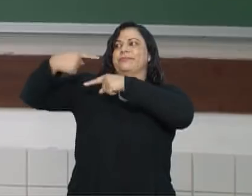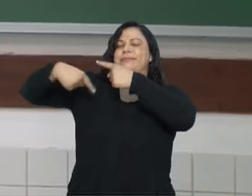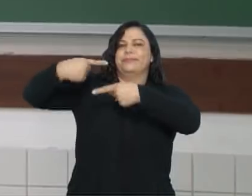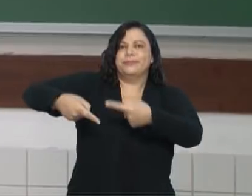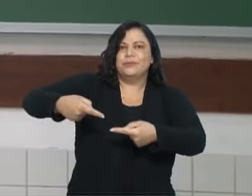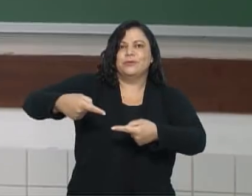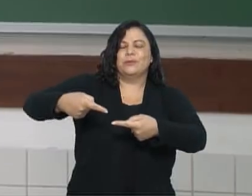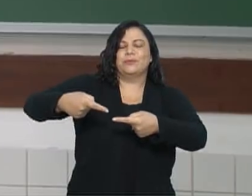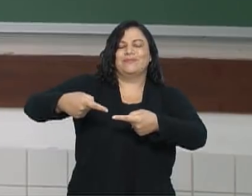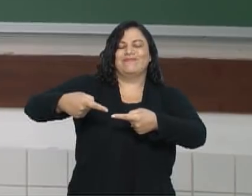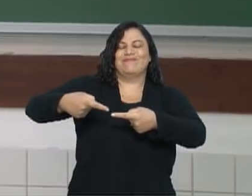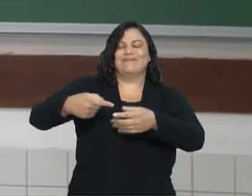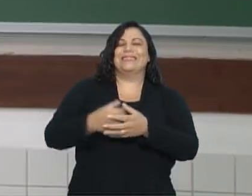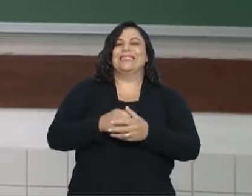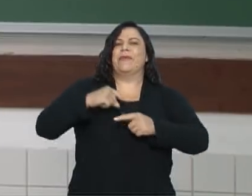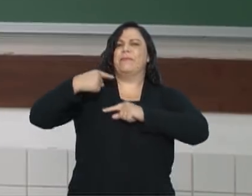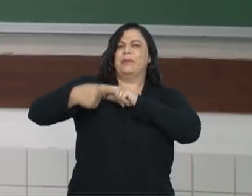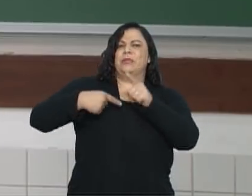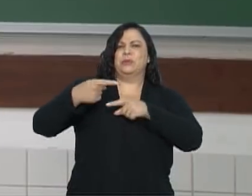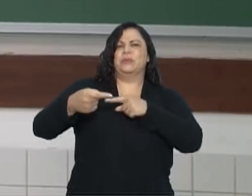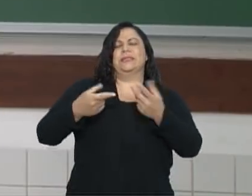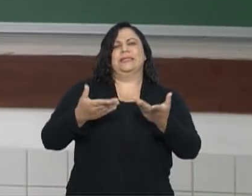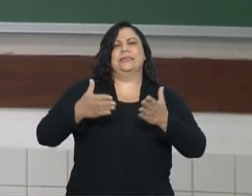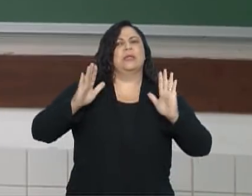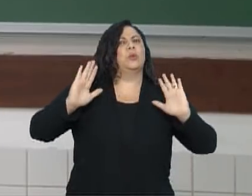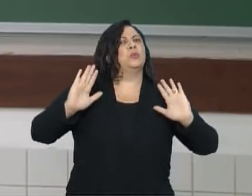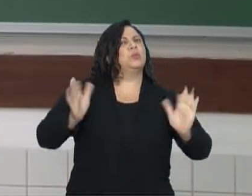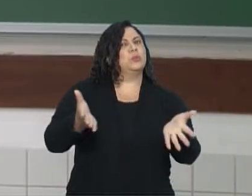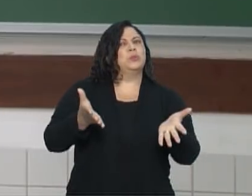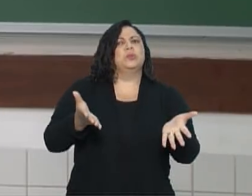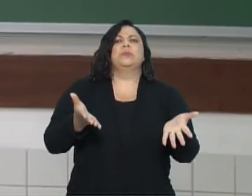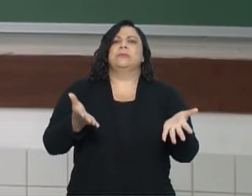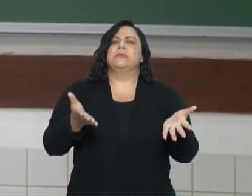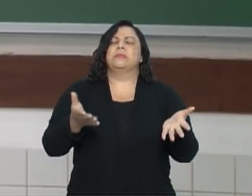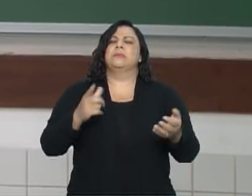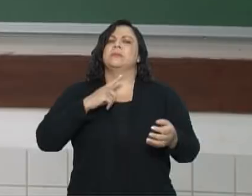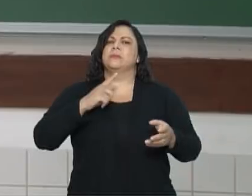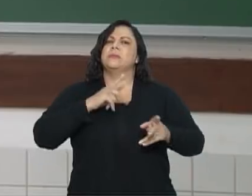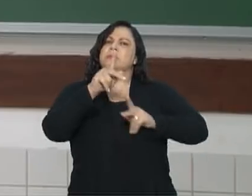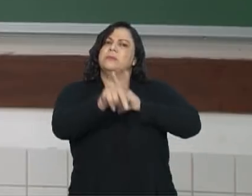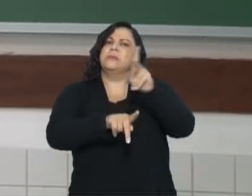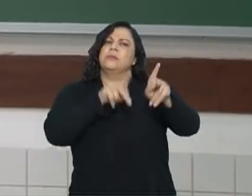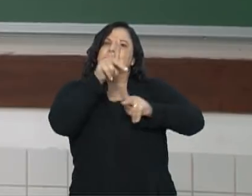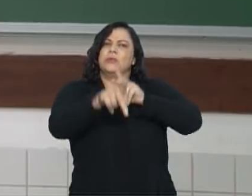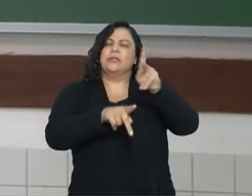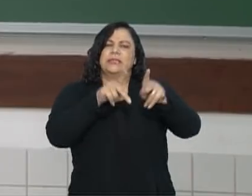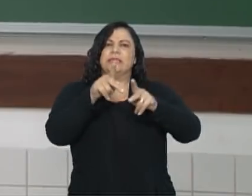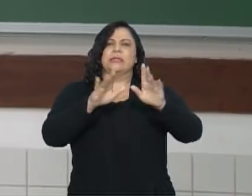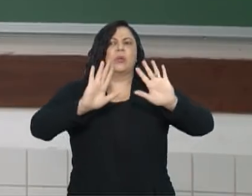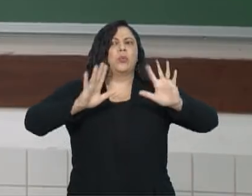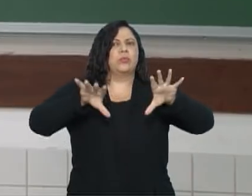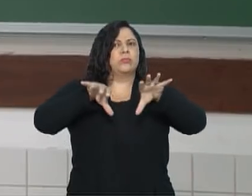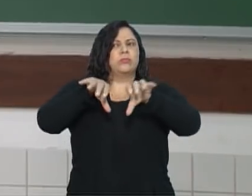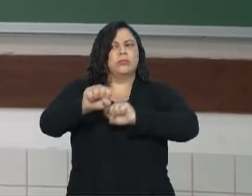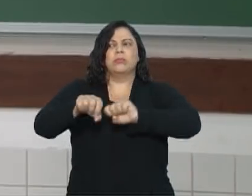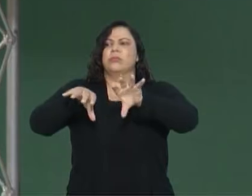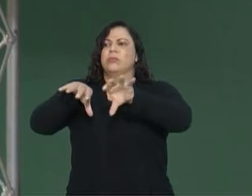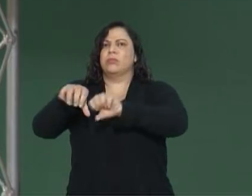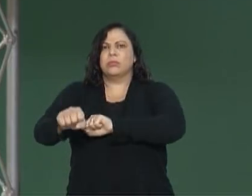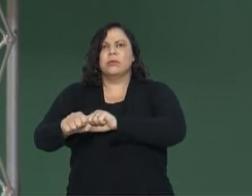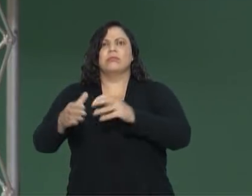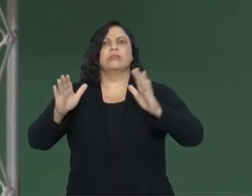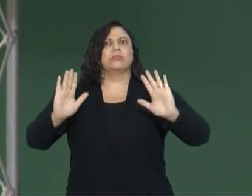tinham entregue para a sociedade uma população com uma formação boa, com um bom tempo